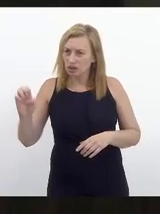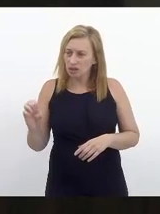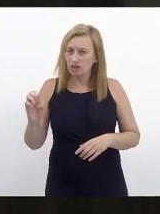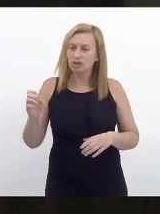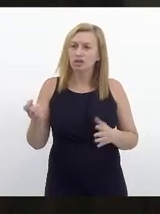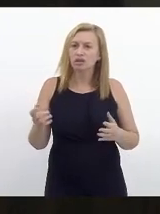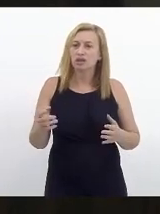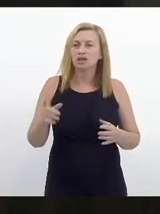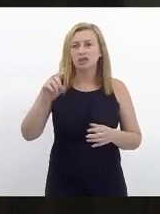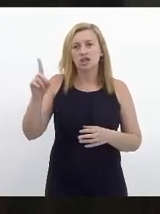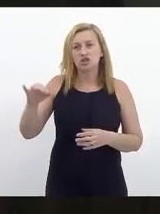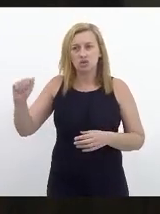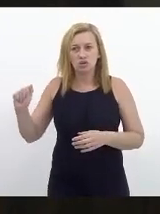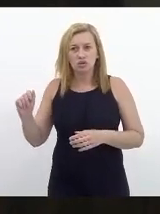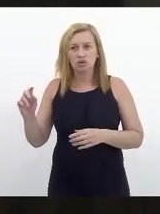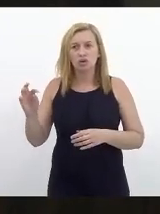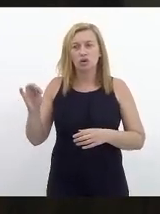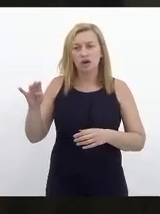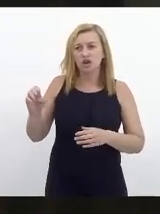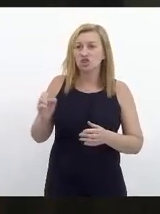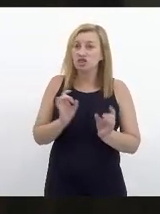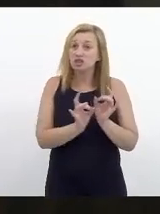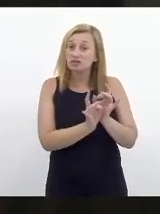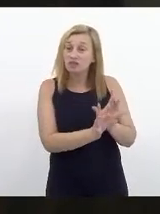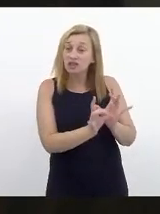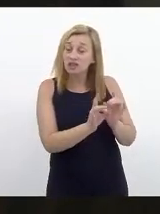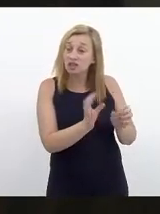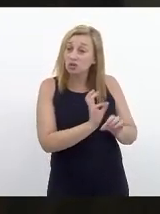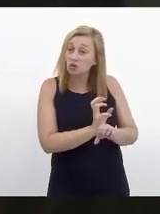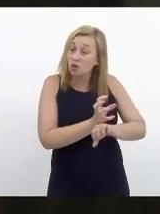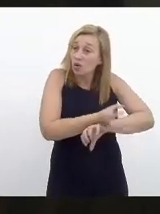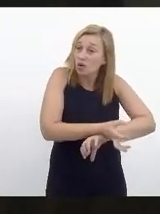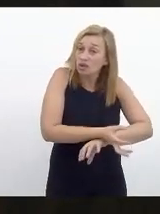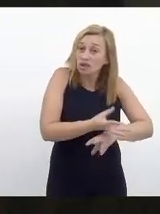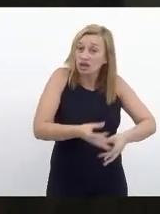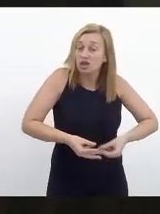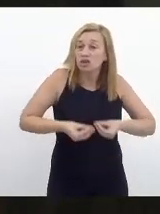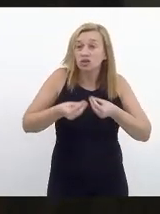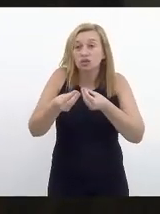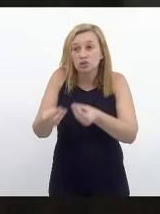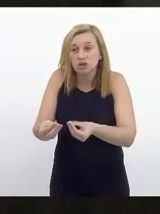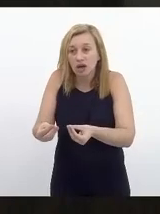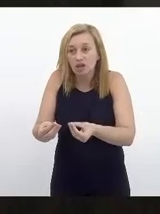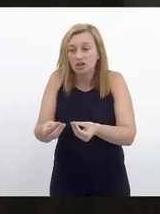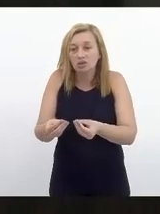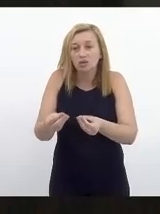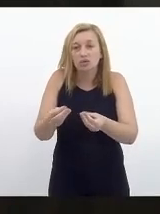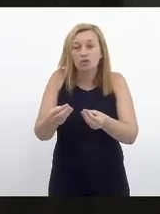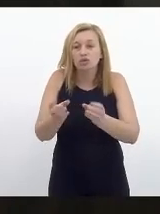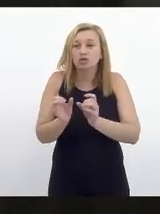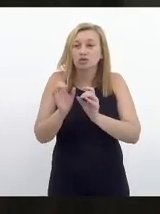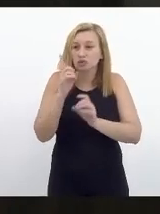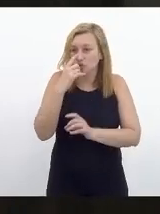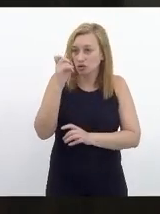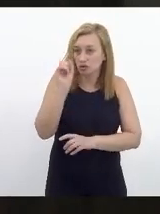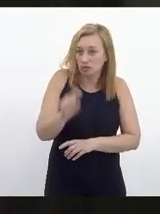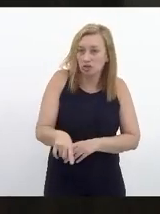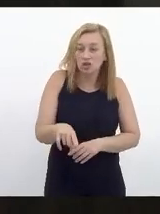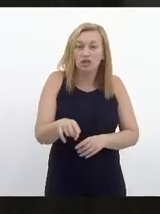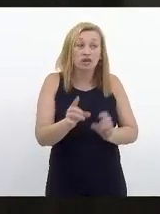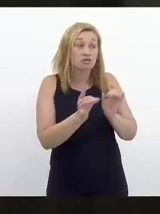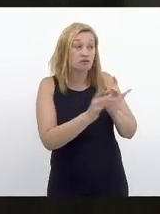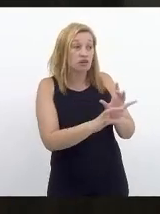aqui estavam sendo vendidos, ossos que eram doados, jogados fora, estavam sendo vendidos a